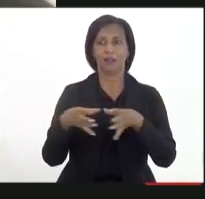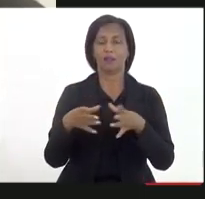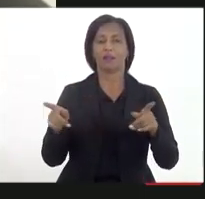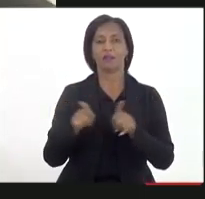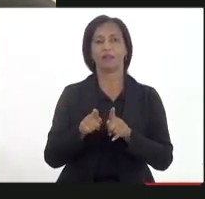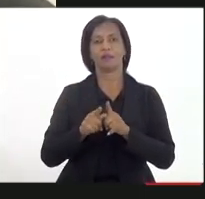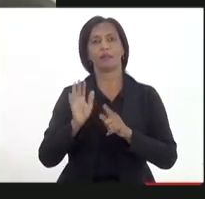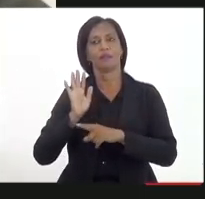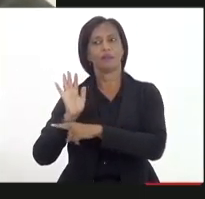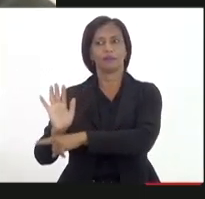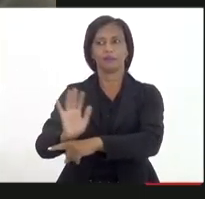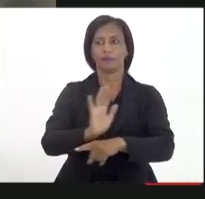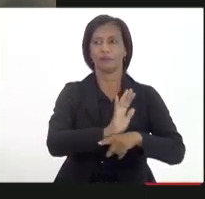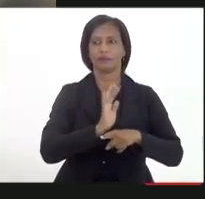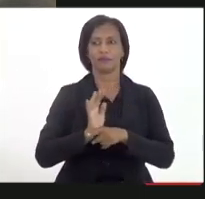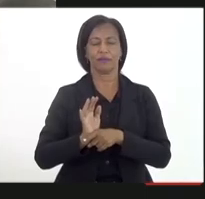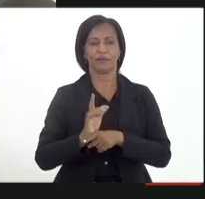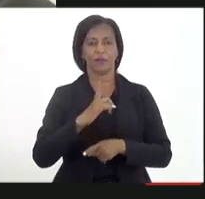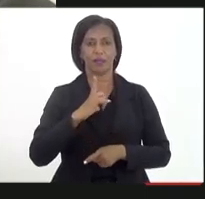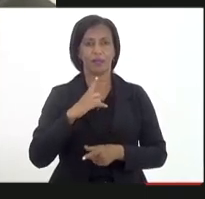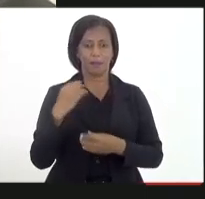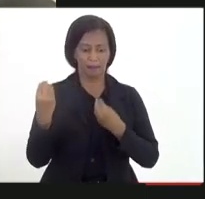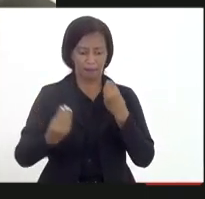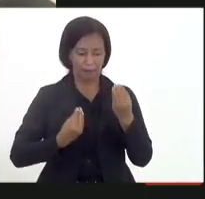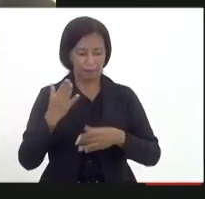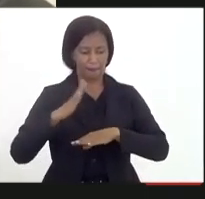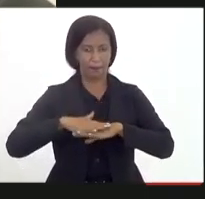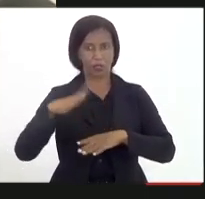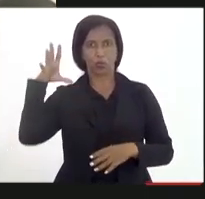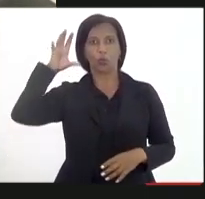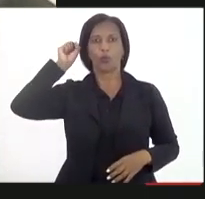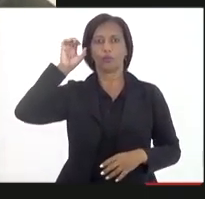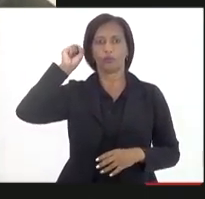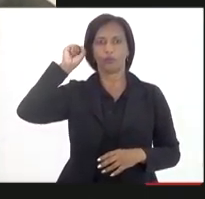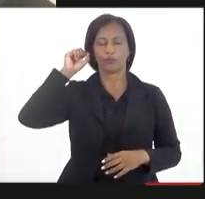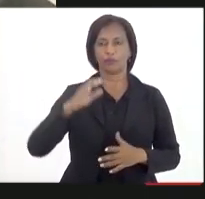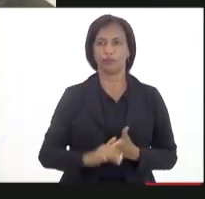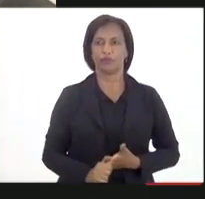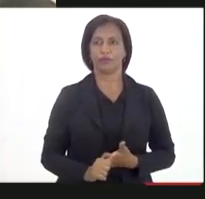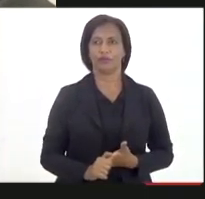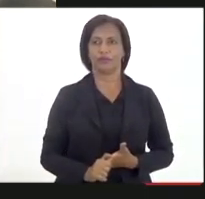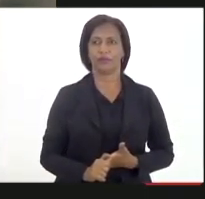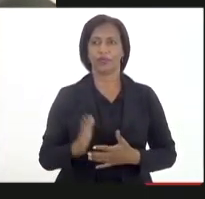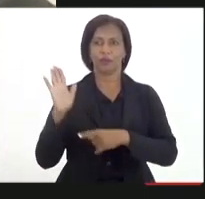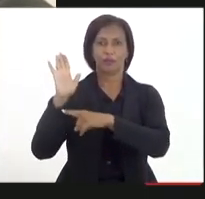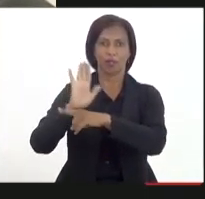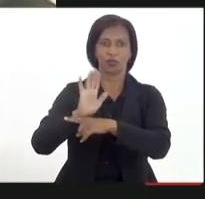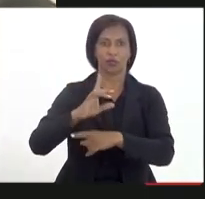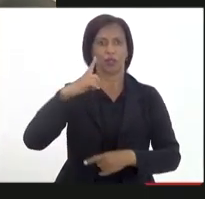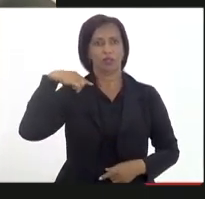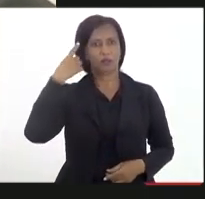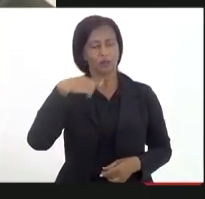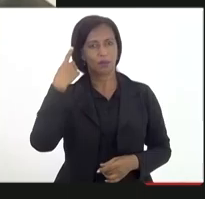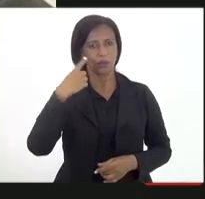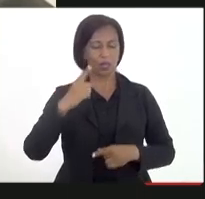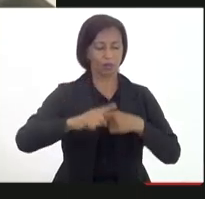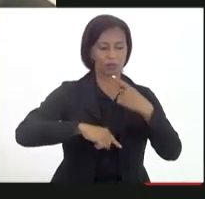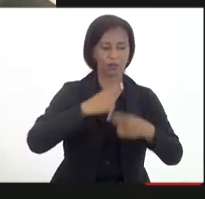com todos então aqui eu mais como ouvinte para poder levar o deputado as demandas e ele poder depois